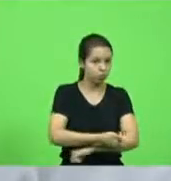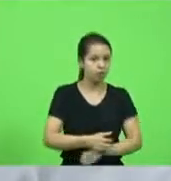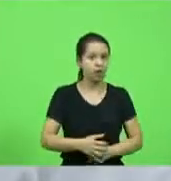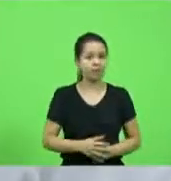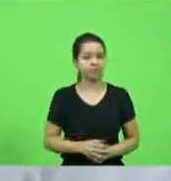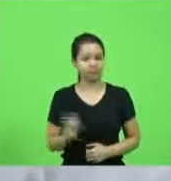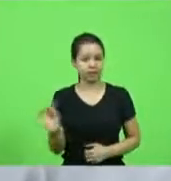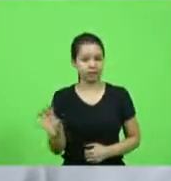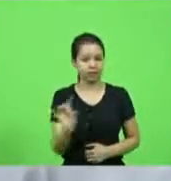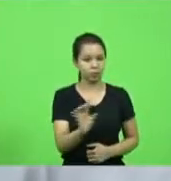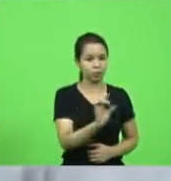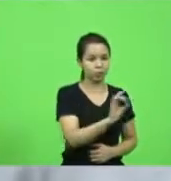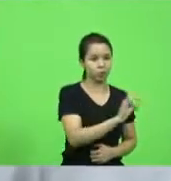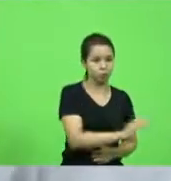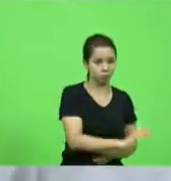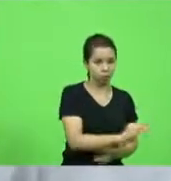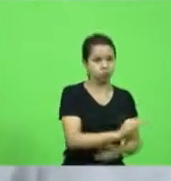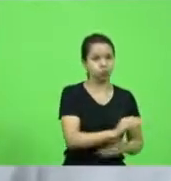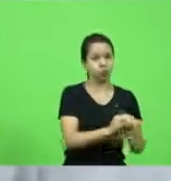no seu devido nível.